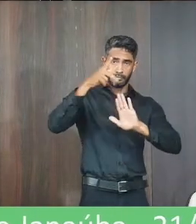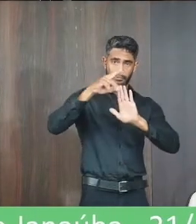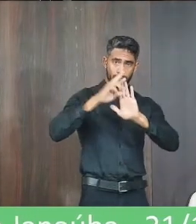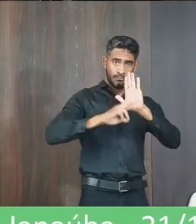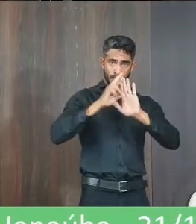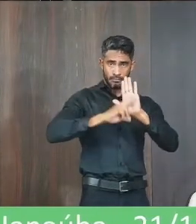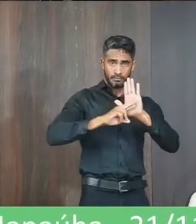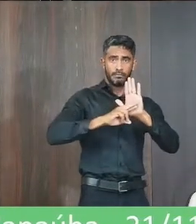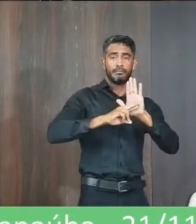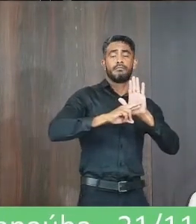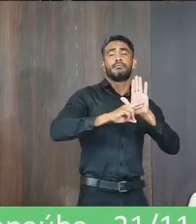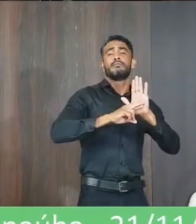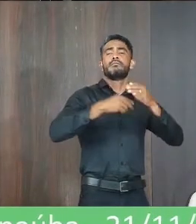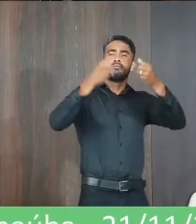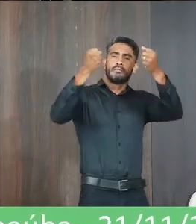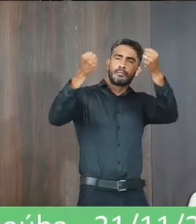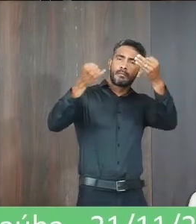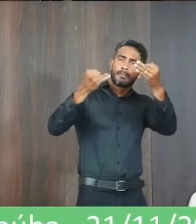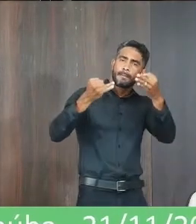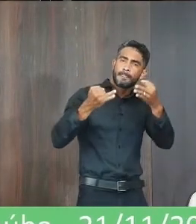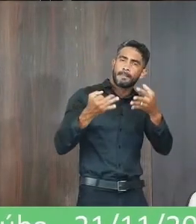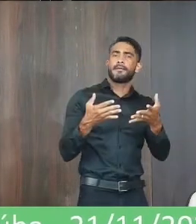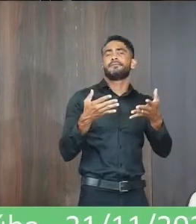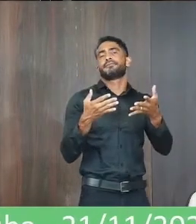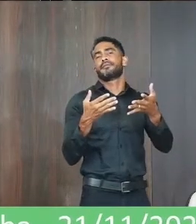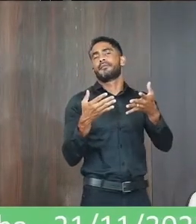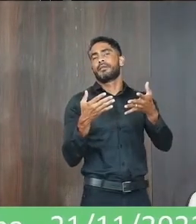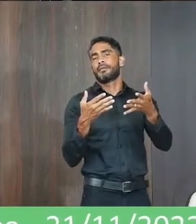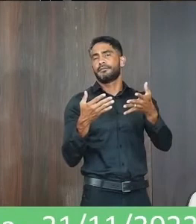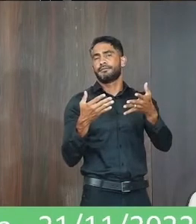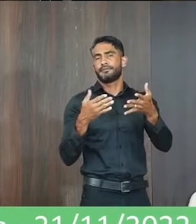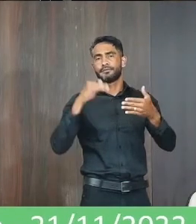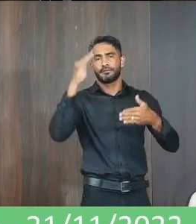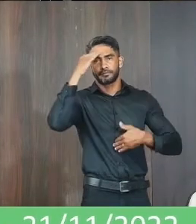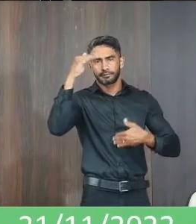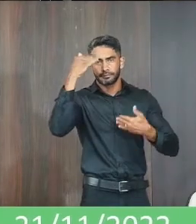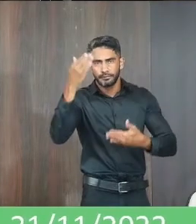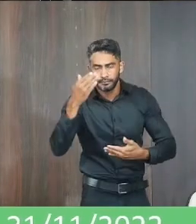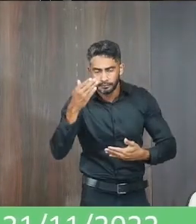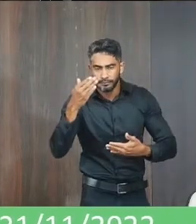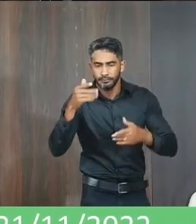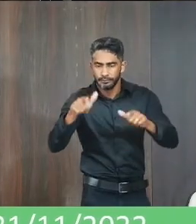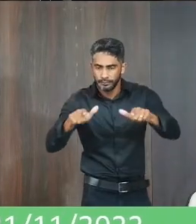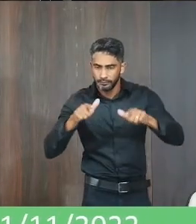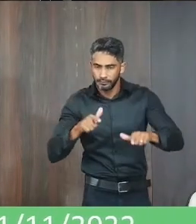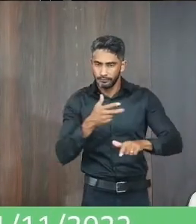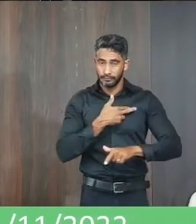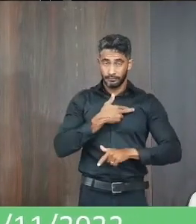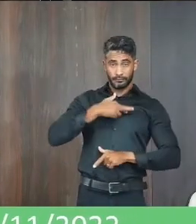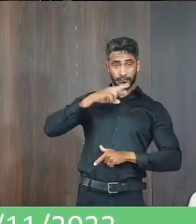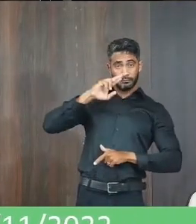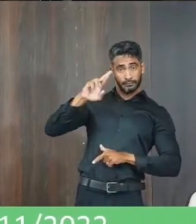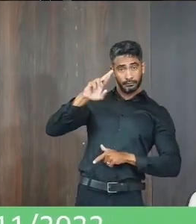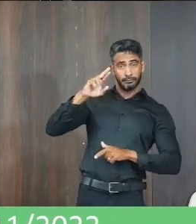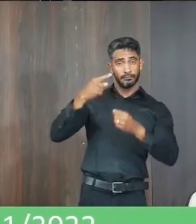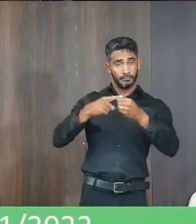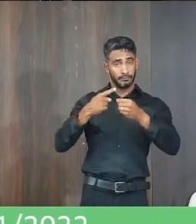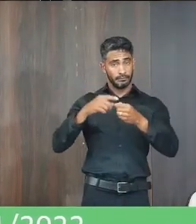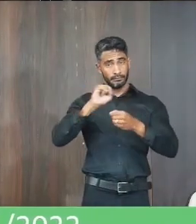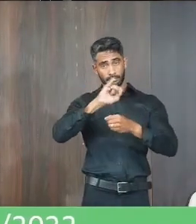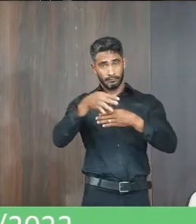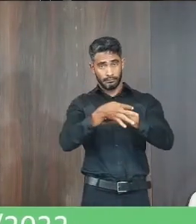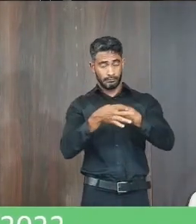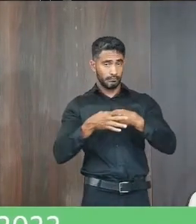06-2022, institui a distinção honorífica autoridade religiosa no âmbito da Câmara Municipal de Janaúba, de autoria da vereadora